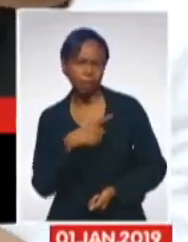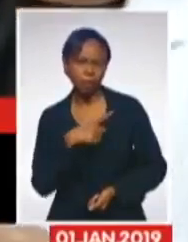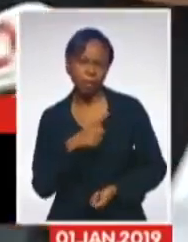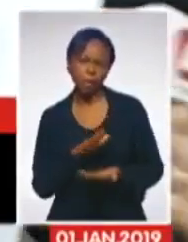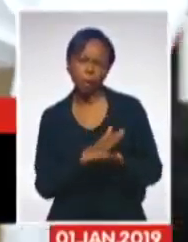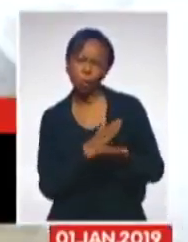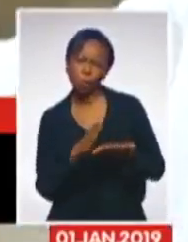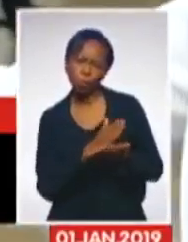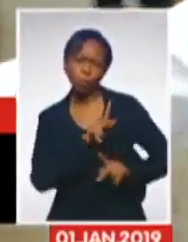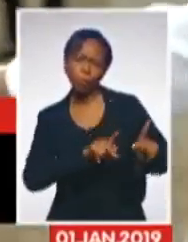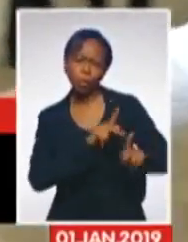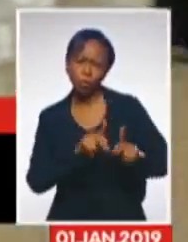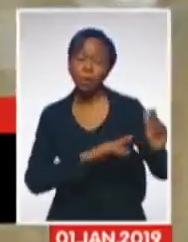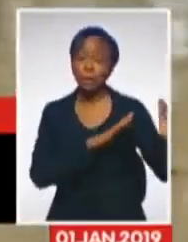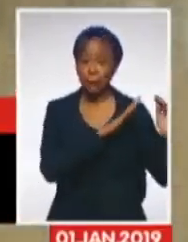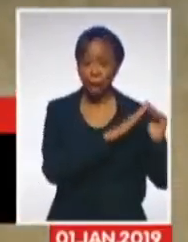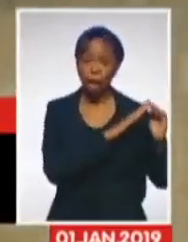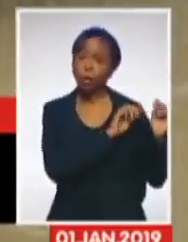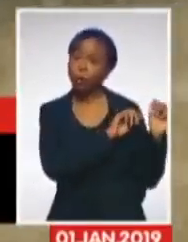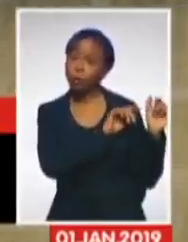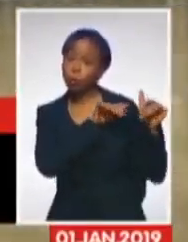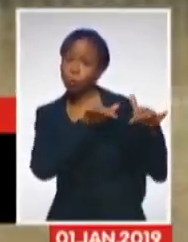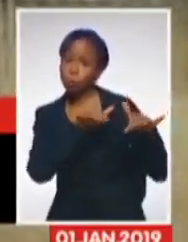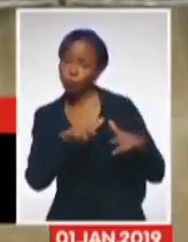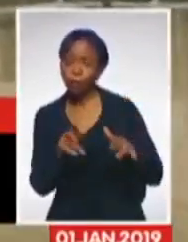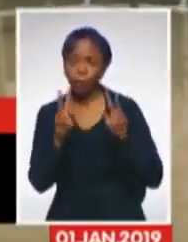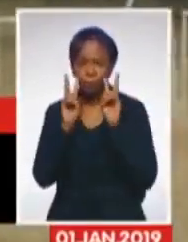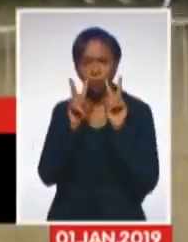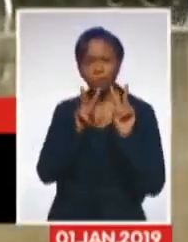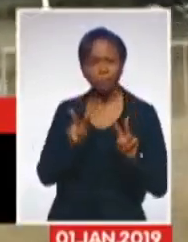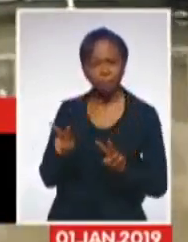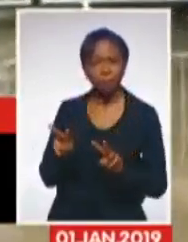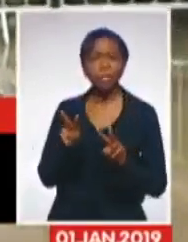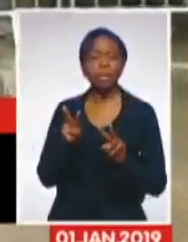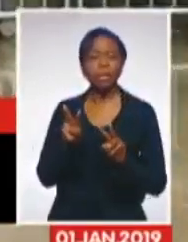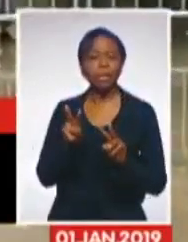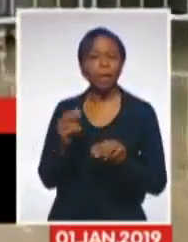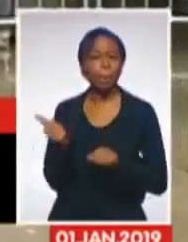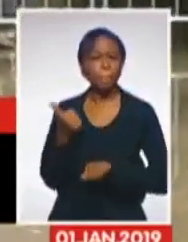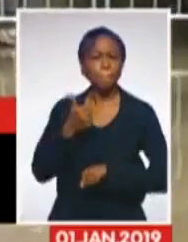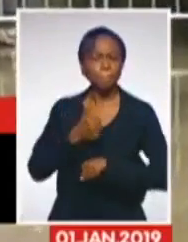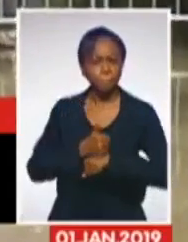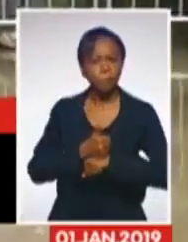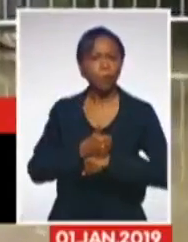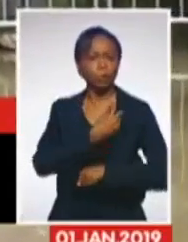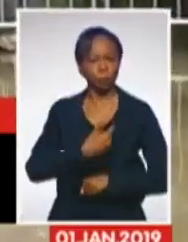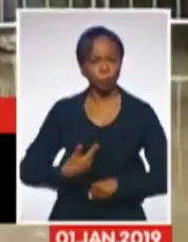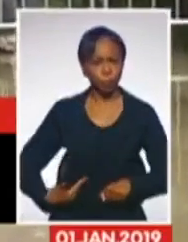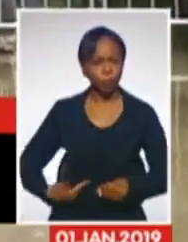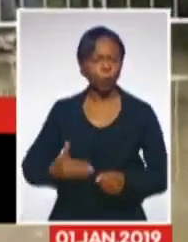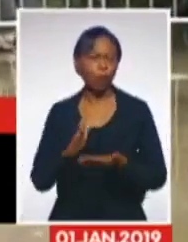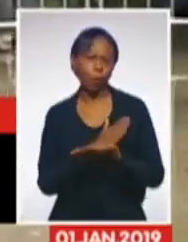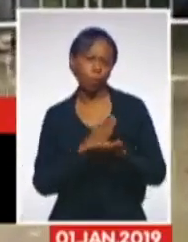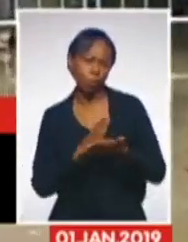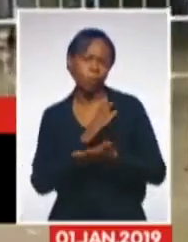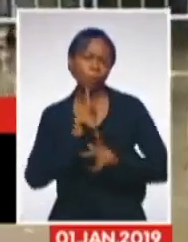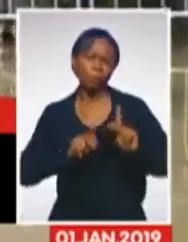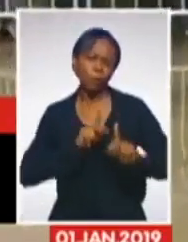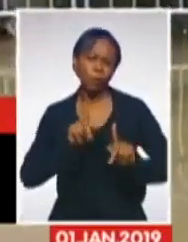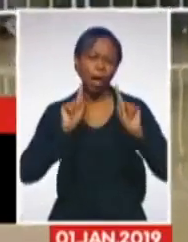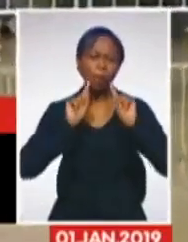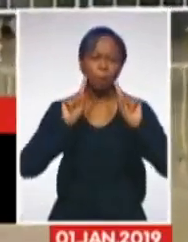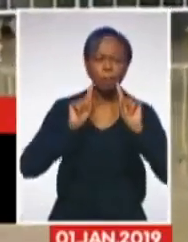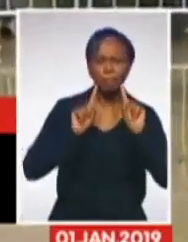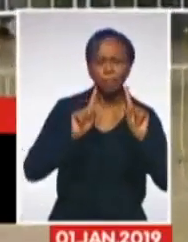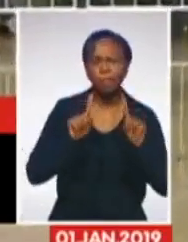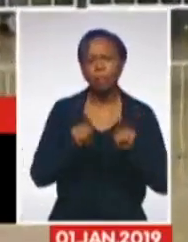de casa para vir aqui acompanhar a posse do governador, alguns apoiadores, algumas pessoas para manifestar, vieram com